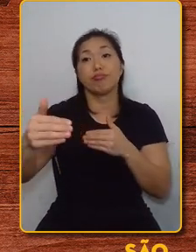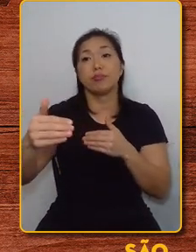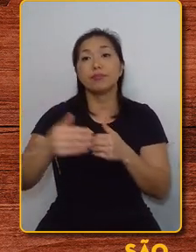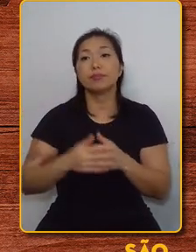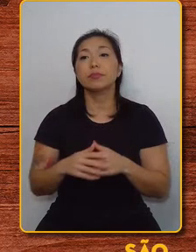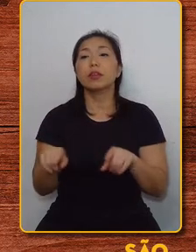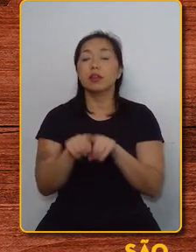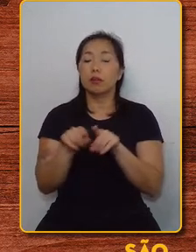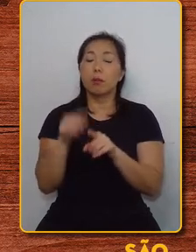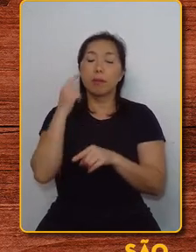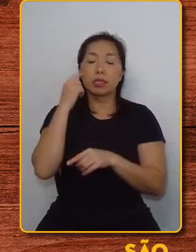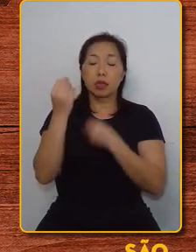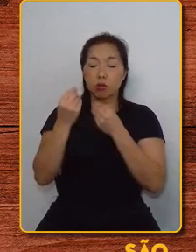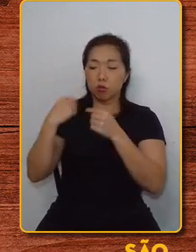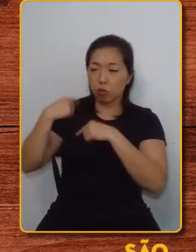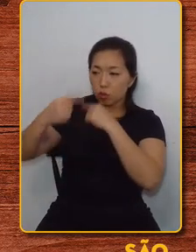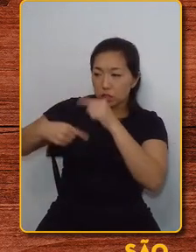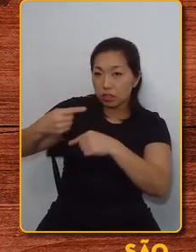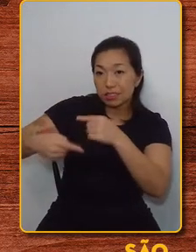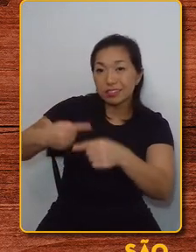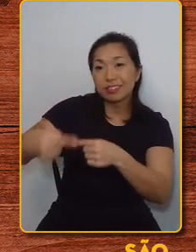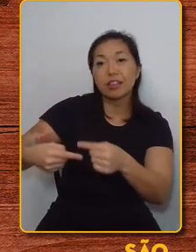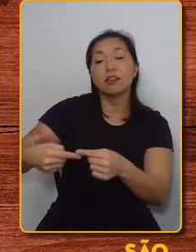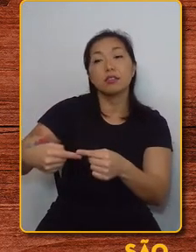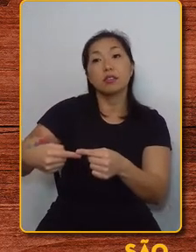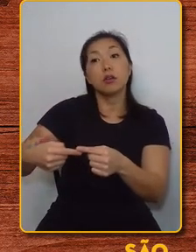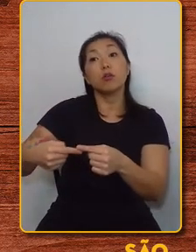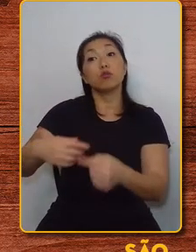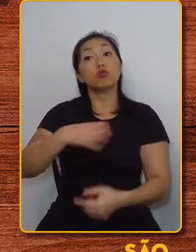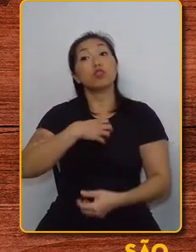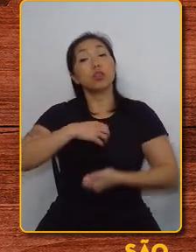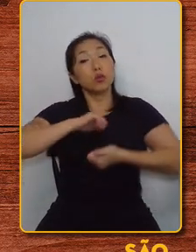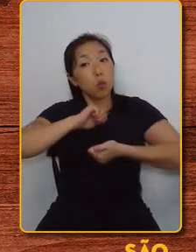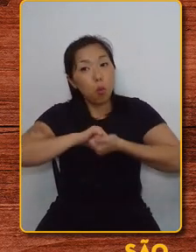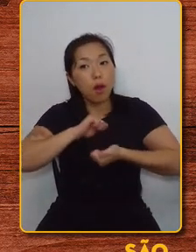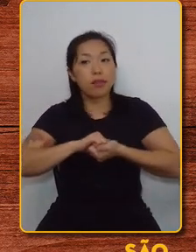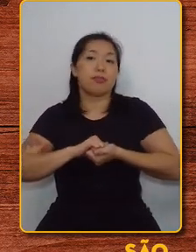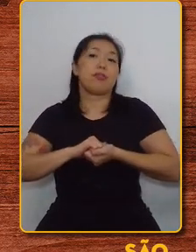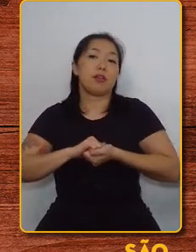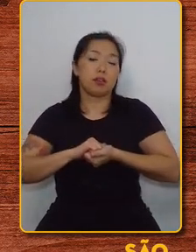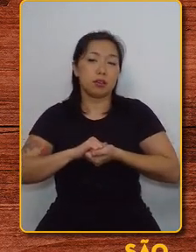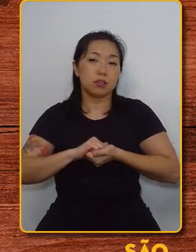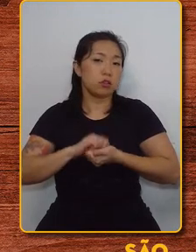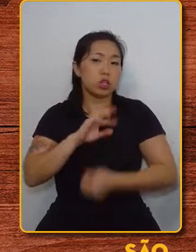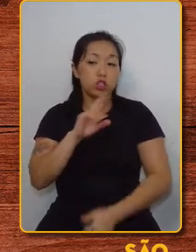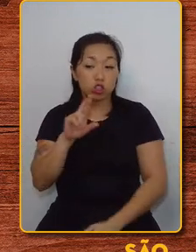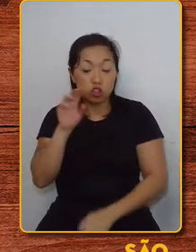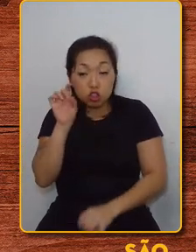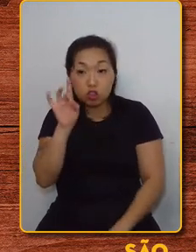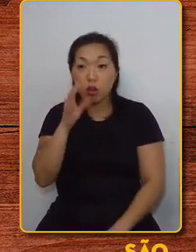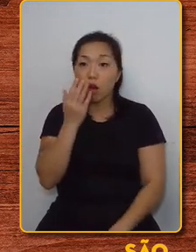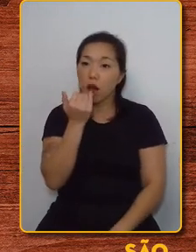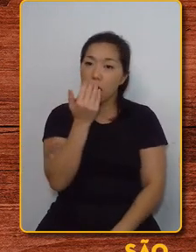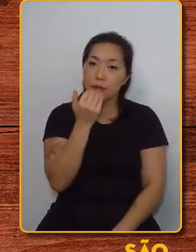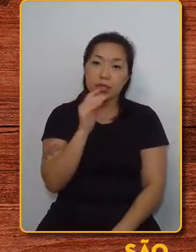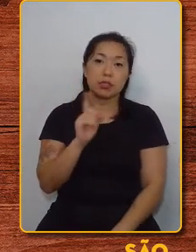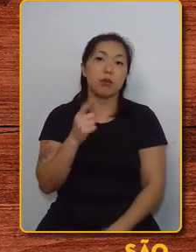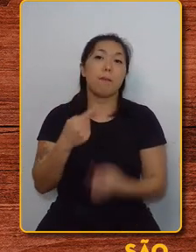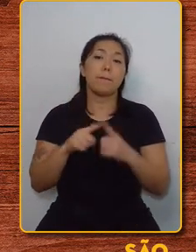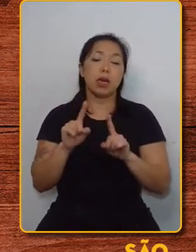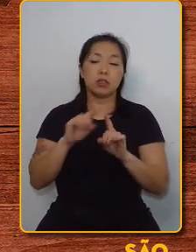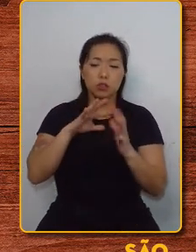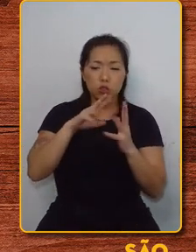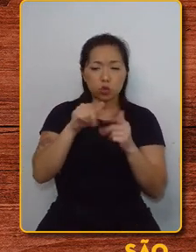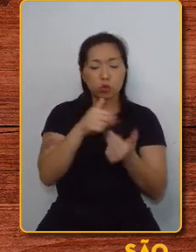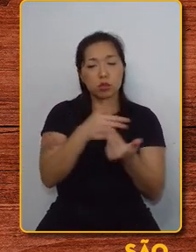uma com qualidade necessária, né? Não só na alimentação, mas também em todas as outras esferas da vida e que vão